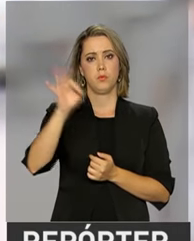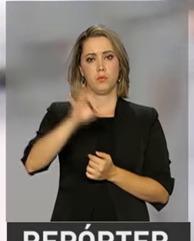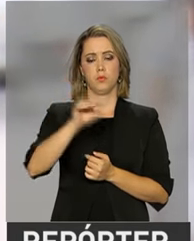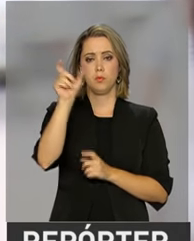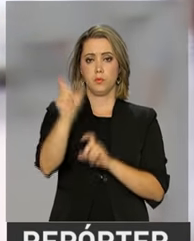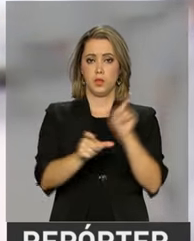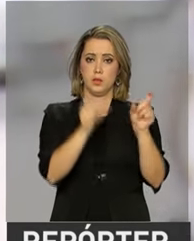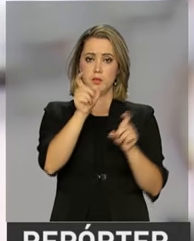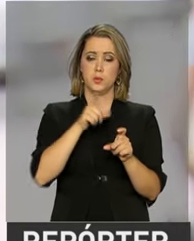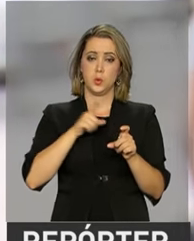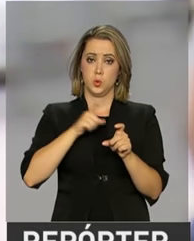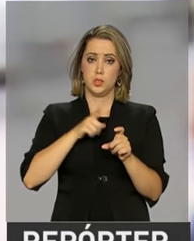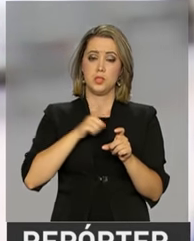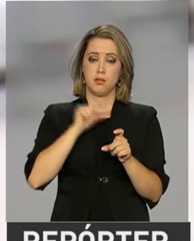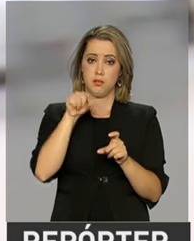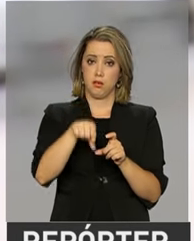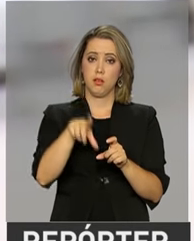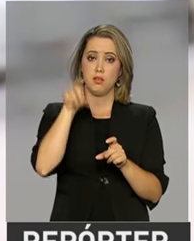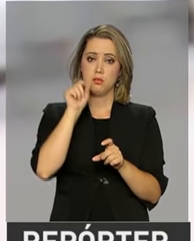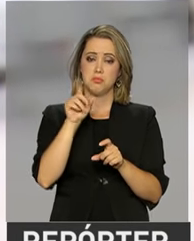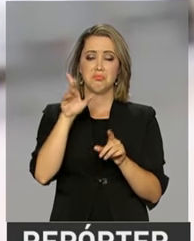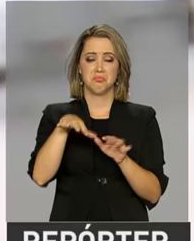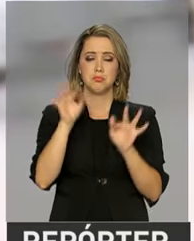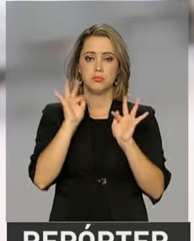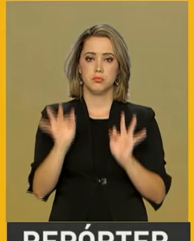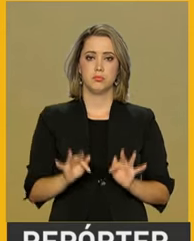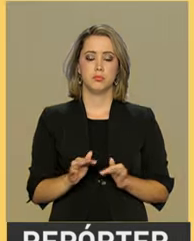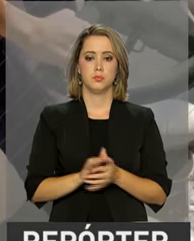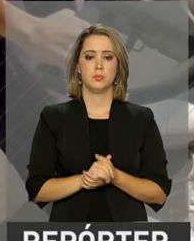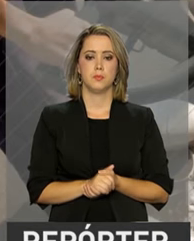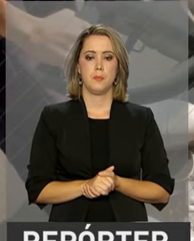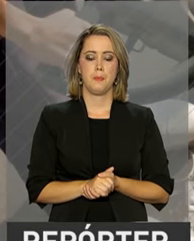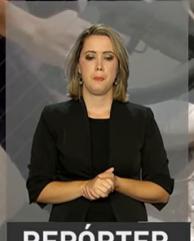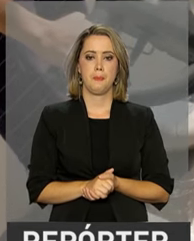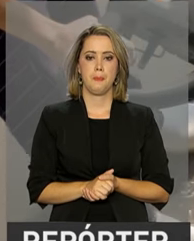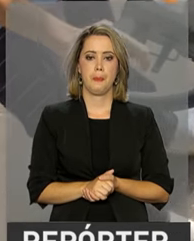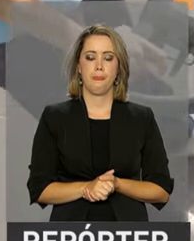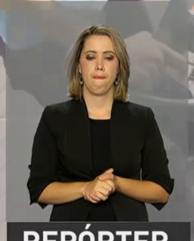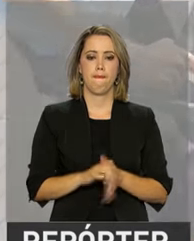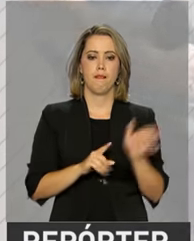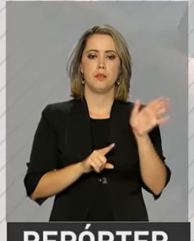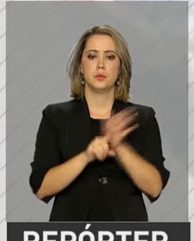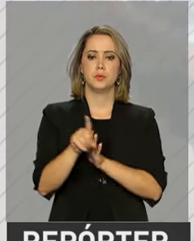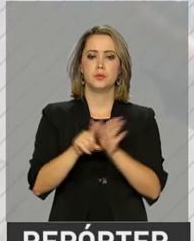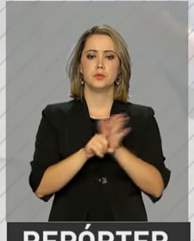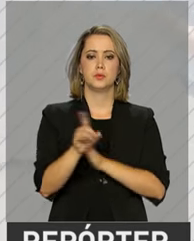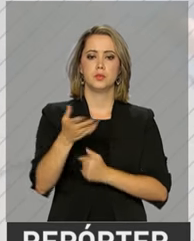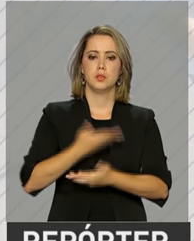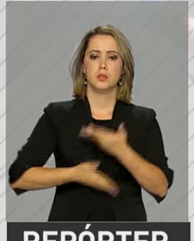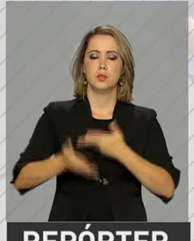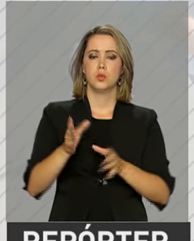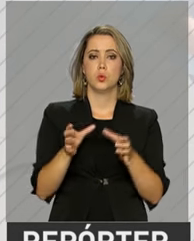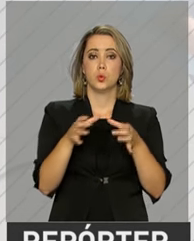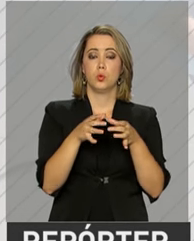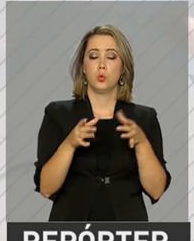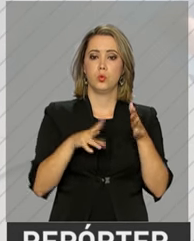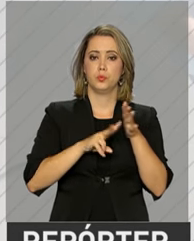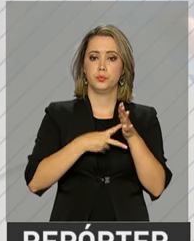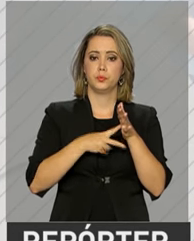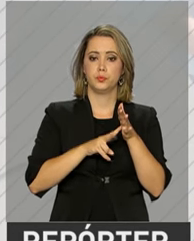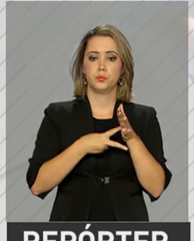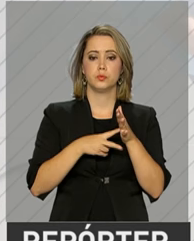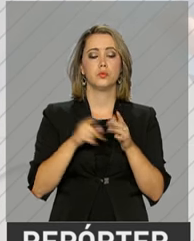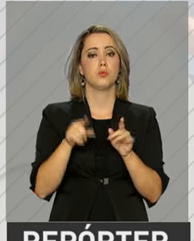empregados que têm essa opção estão satisfeitos a pesquisa relações de trabalho e fiscalização da pnad